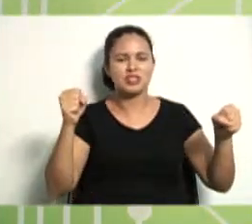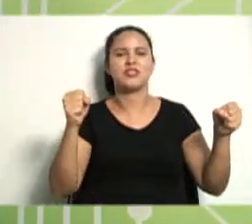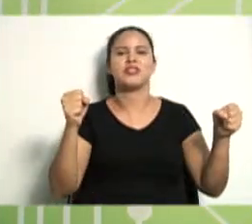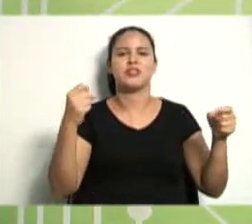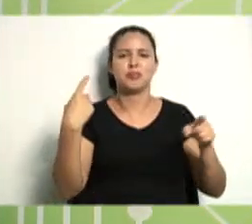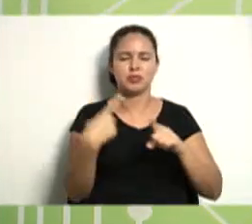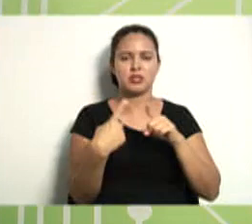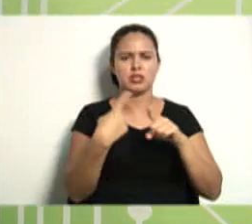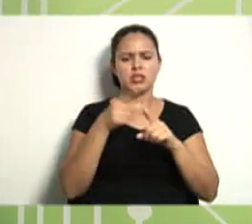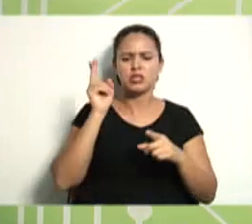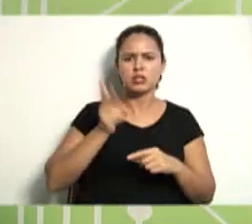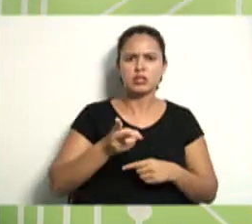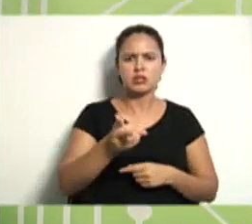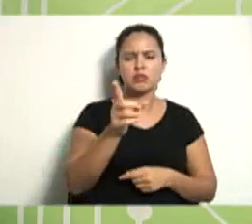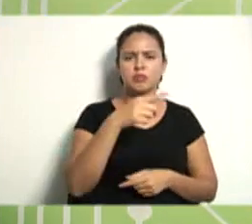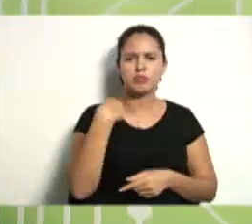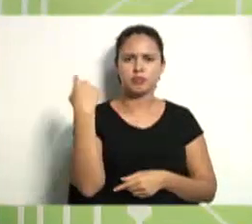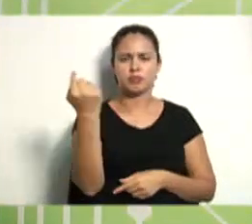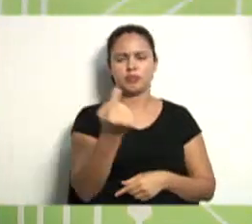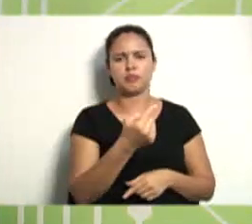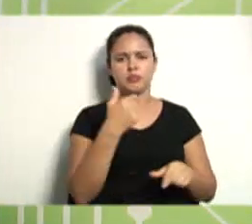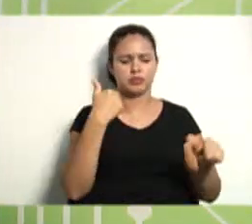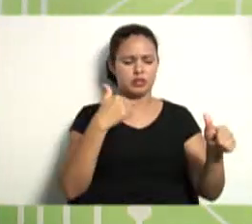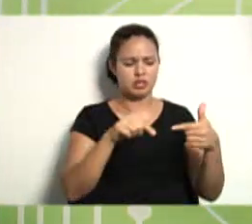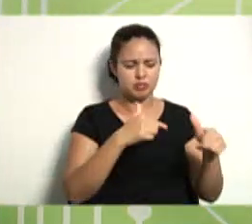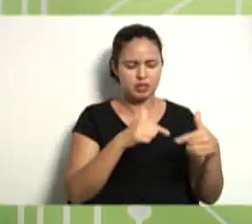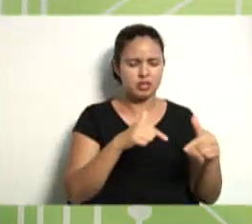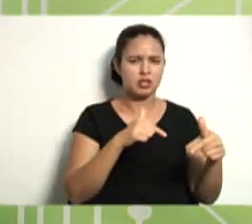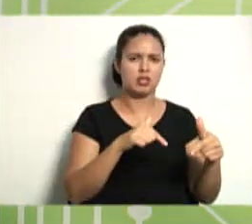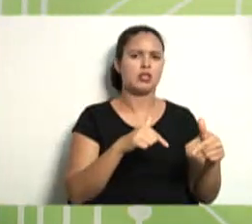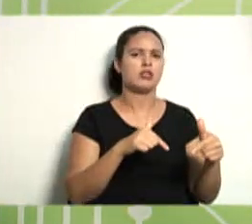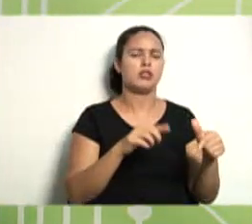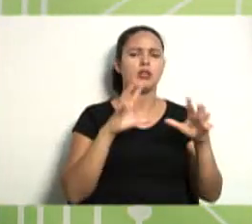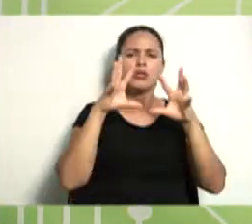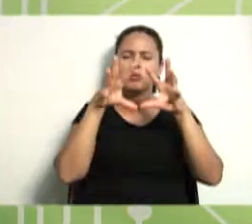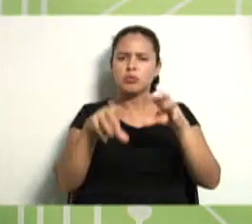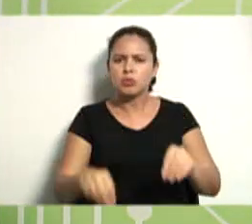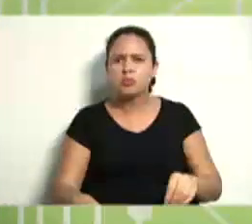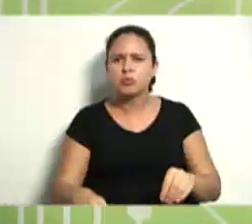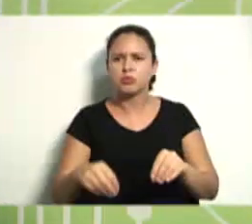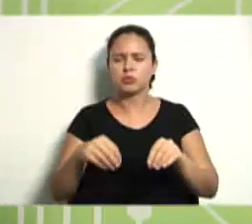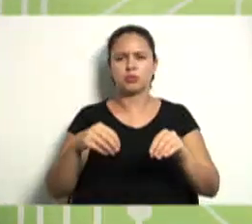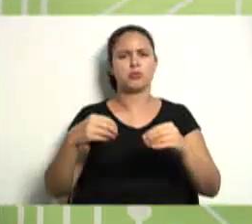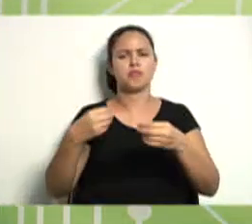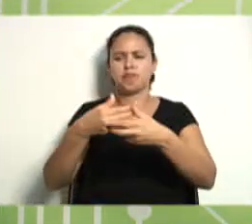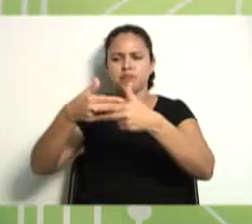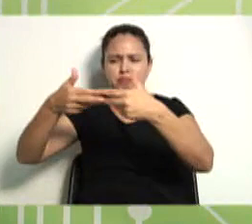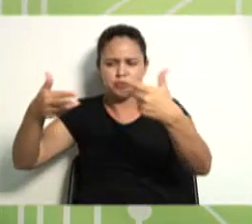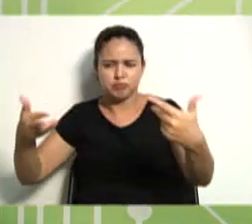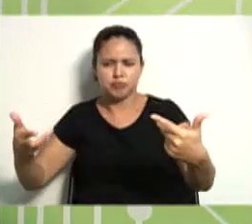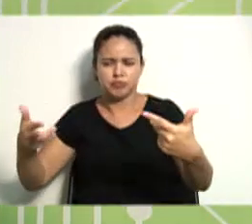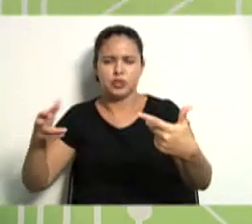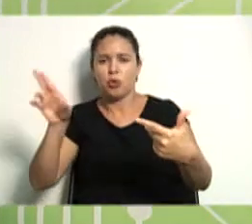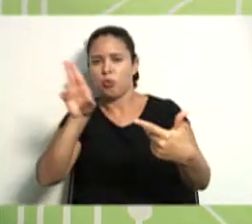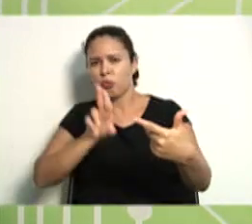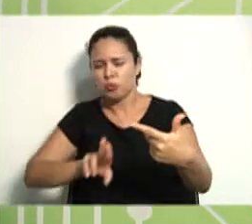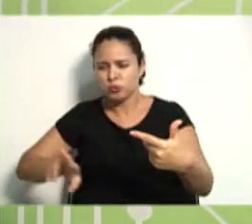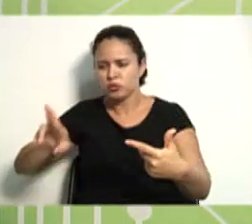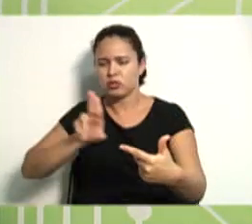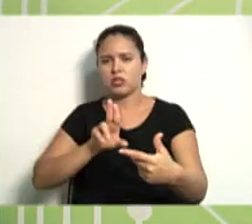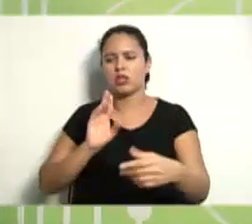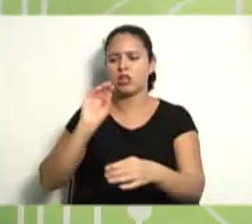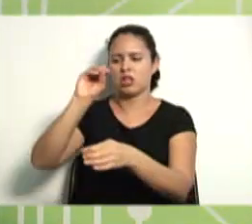remunerado. E todos os equipamentos que nós usamos tem trabalho embutido. Se nós